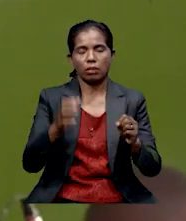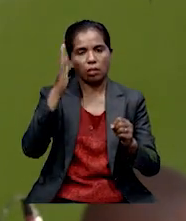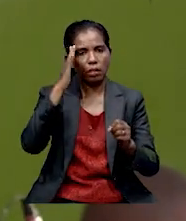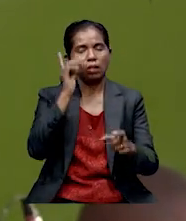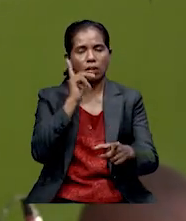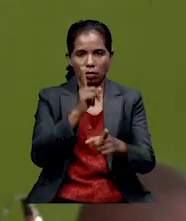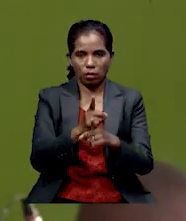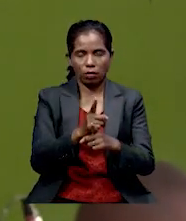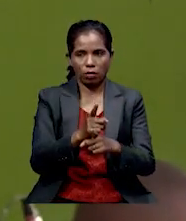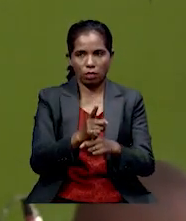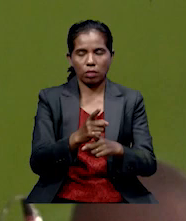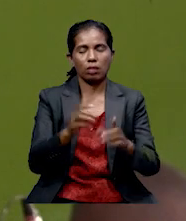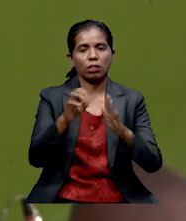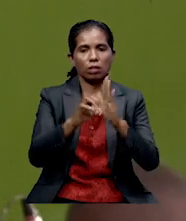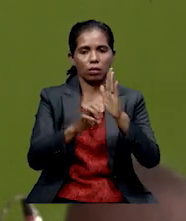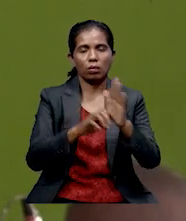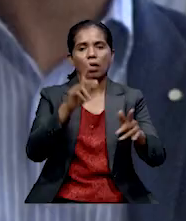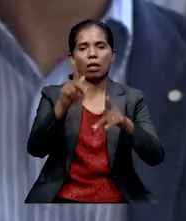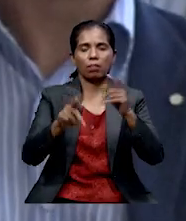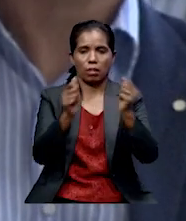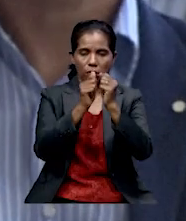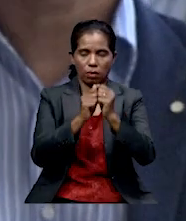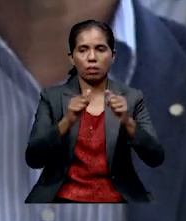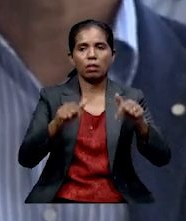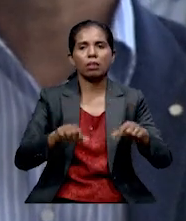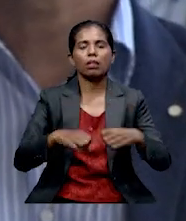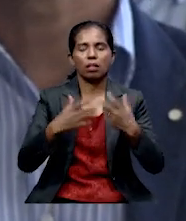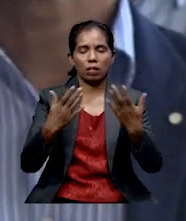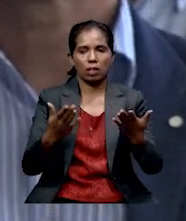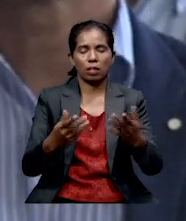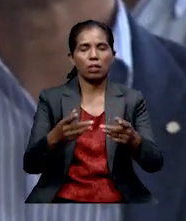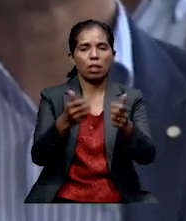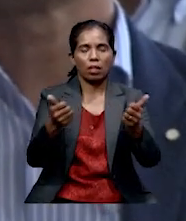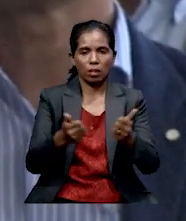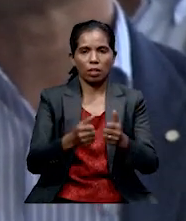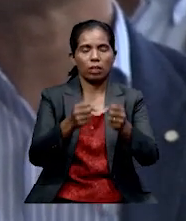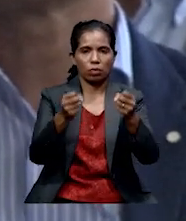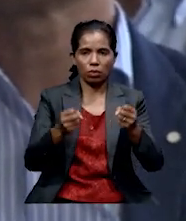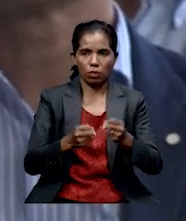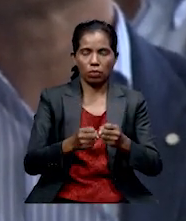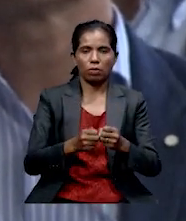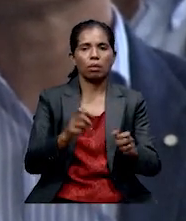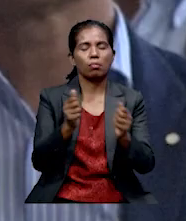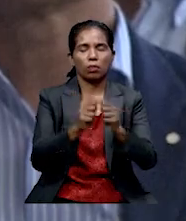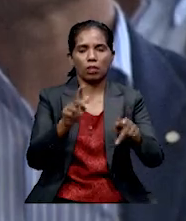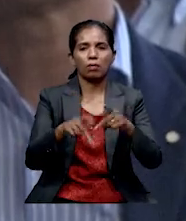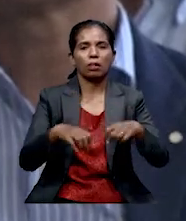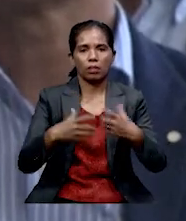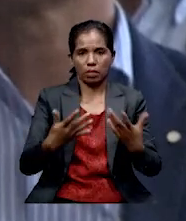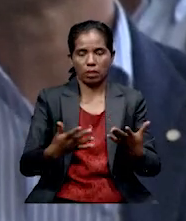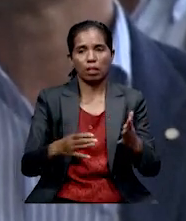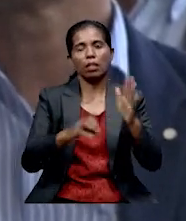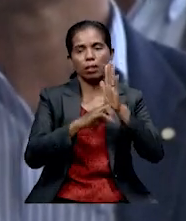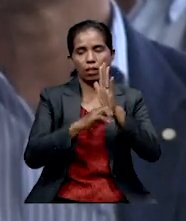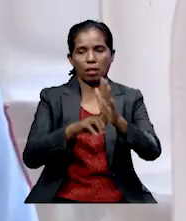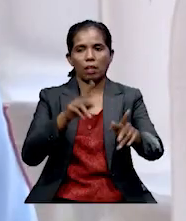lolos, estrutura população, torre a nível aldeia no suco. Por exemplo,